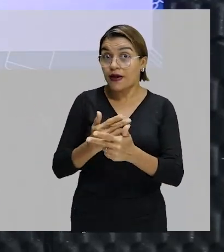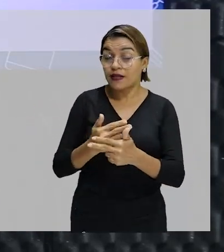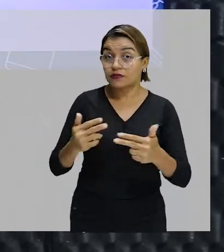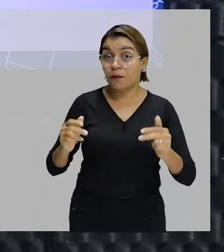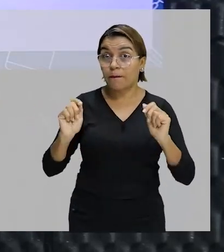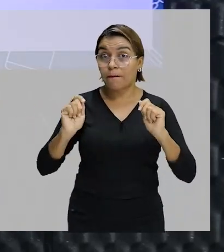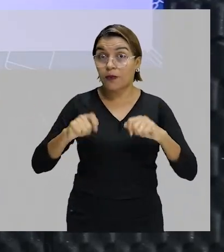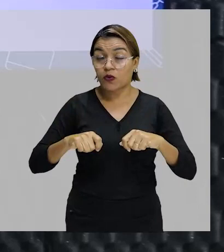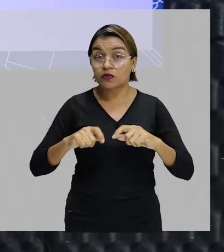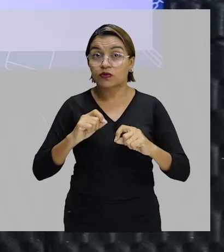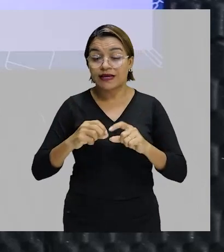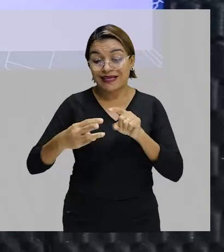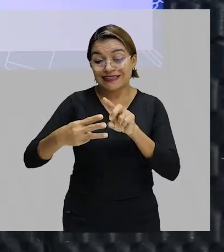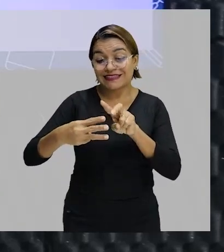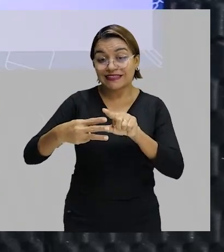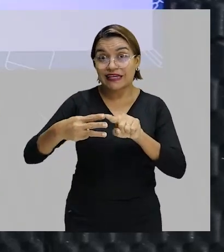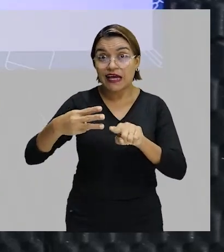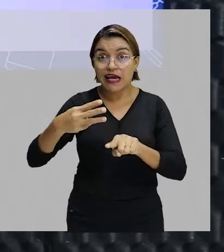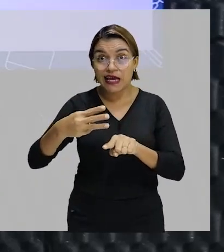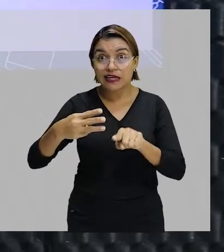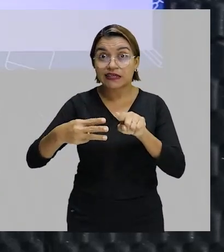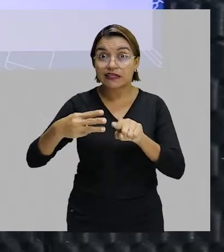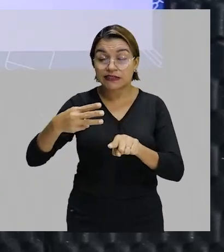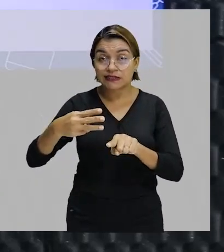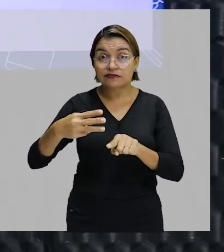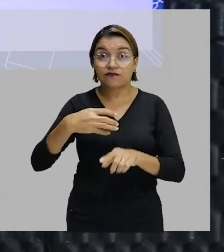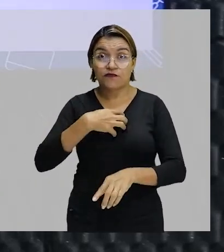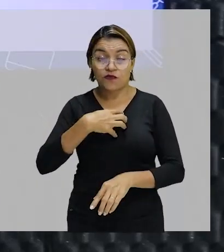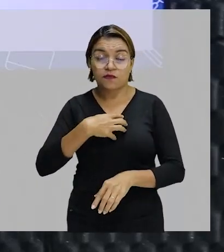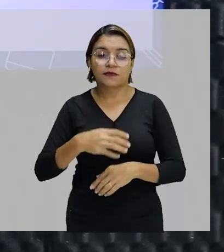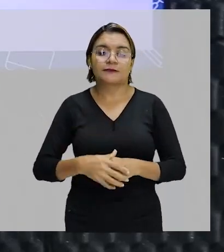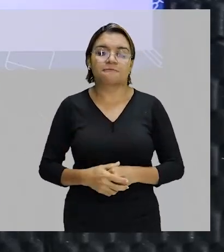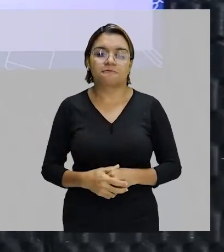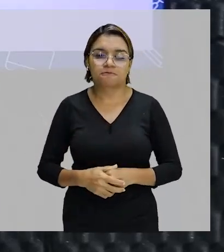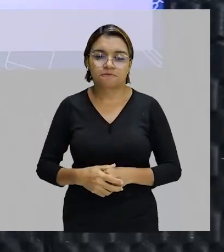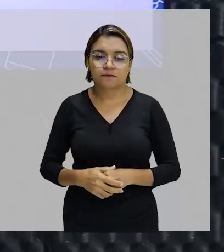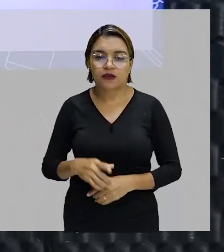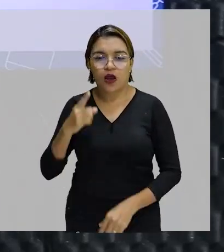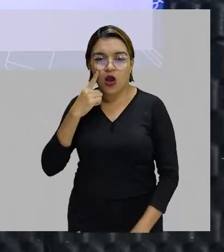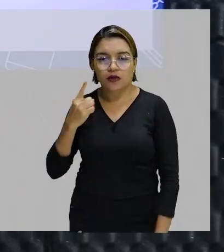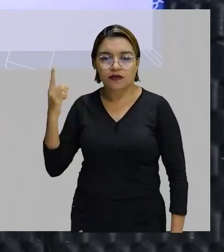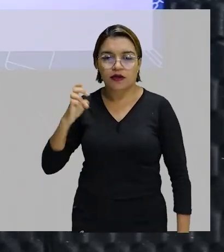ser feitas de 3 níveis, de 3 formas. Equality,